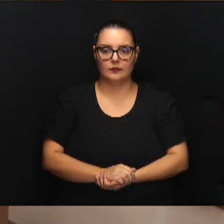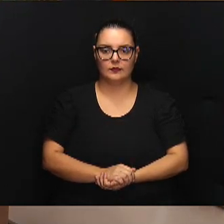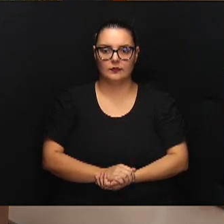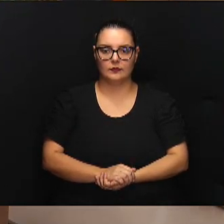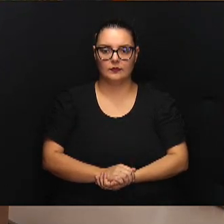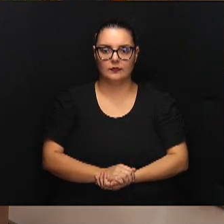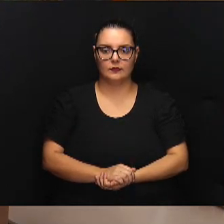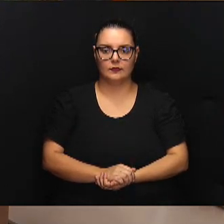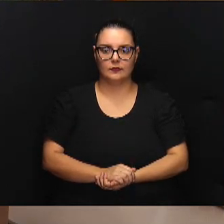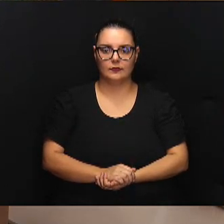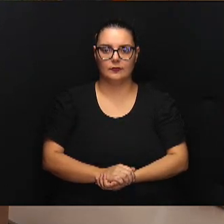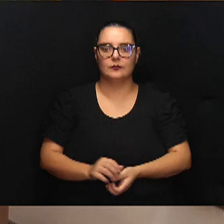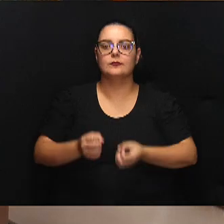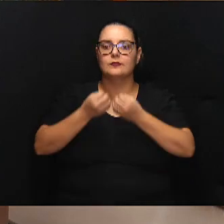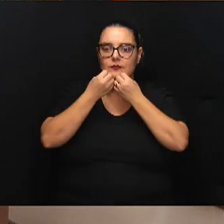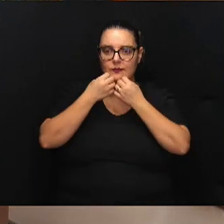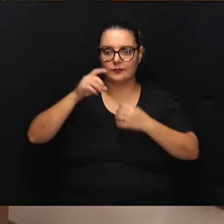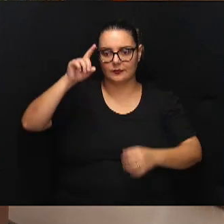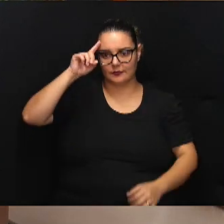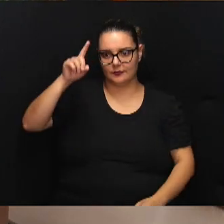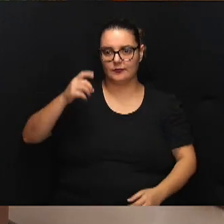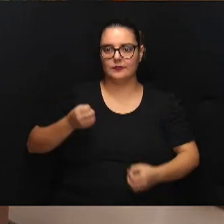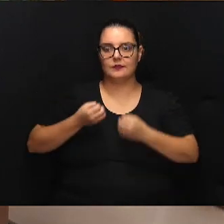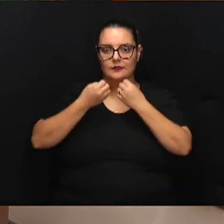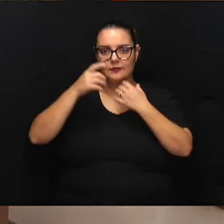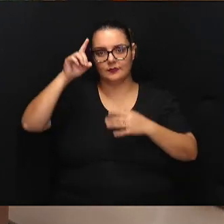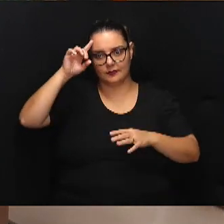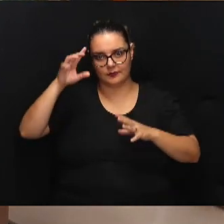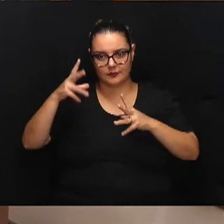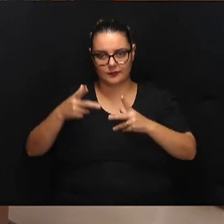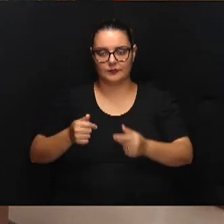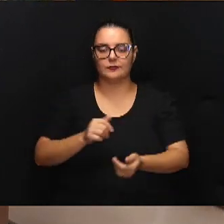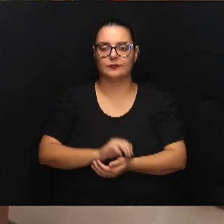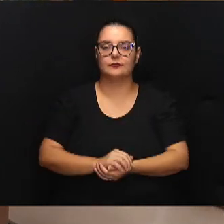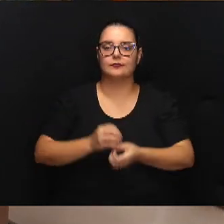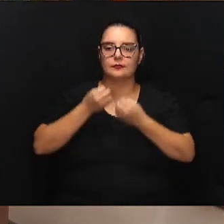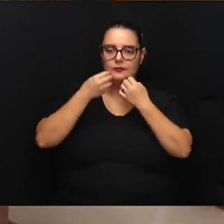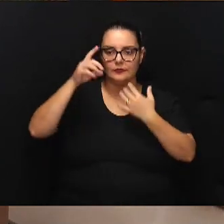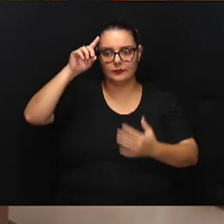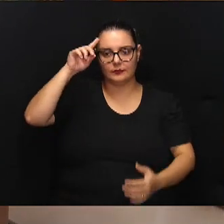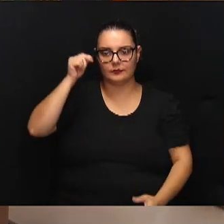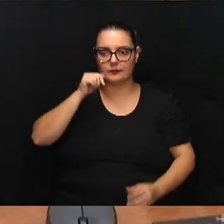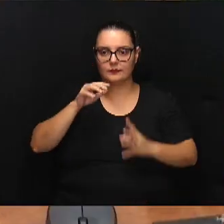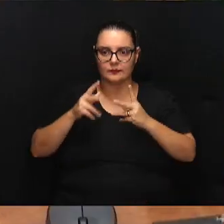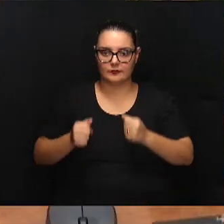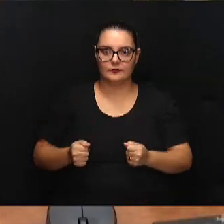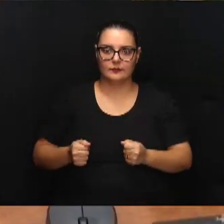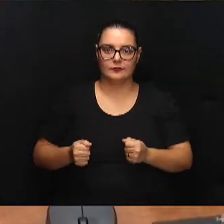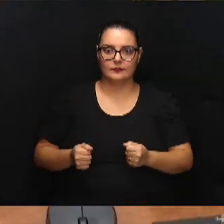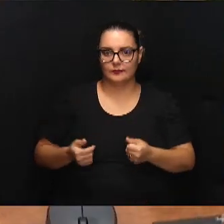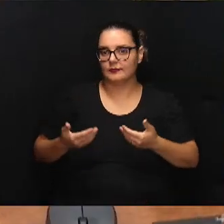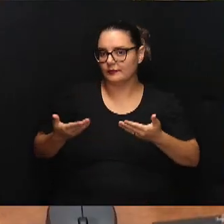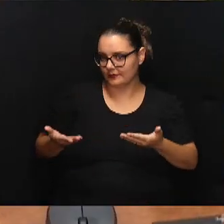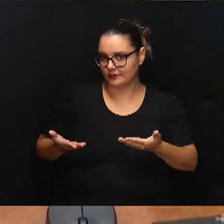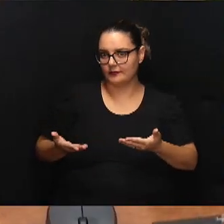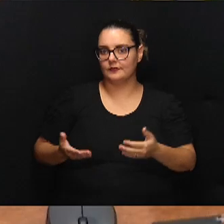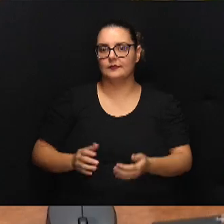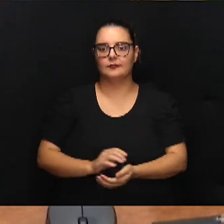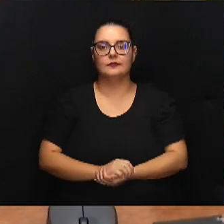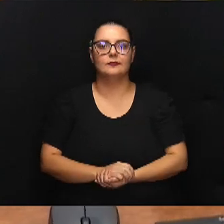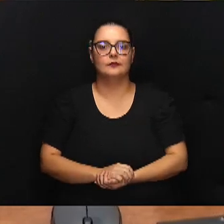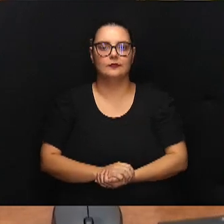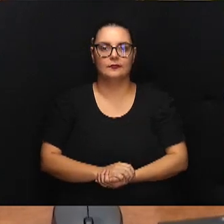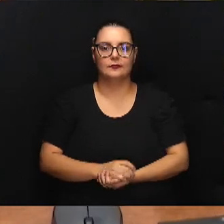Oi. Bom dia a todos, bom dia a todas. Como não poderia deixar de ser, a